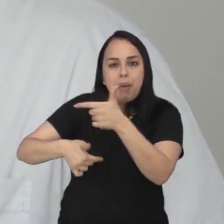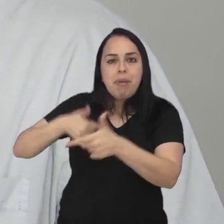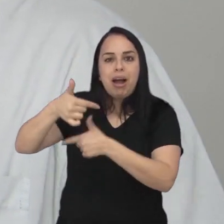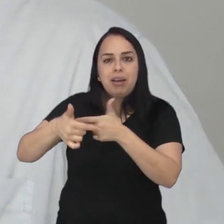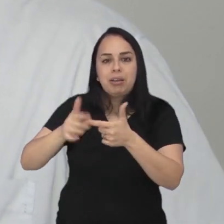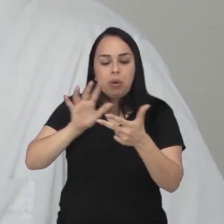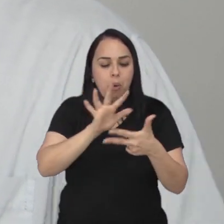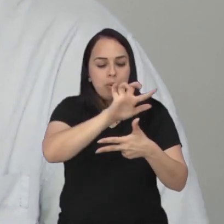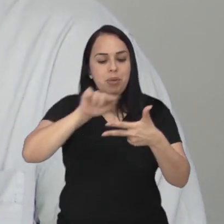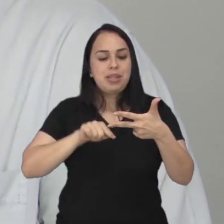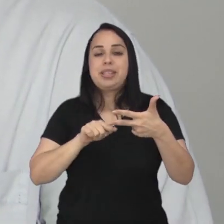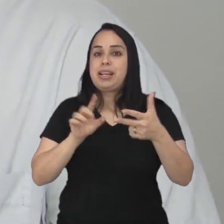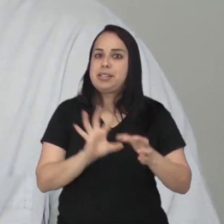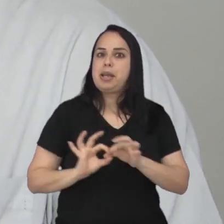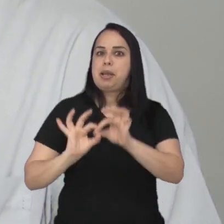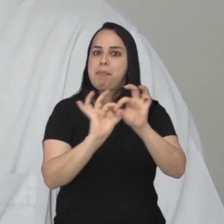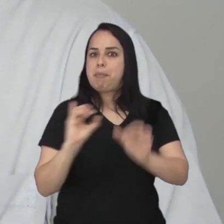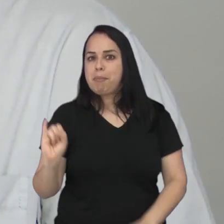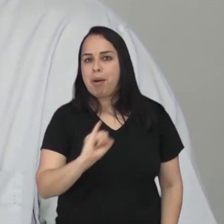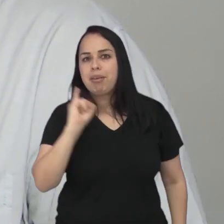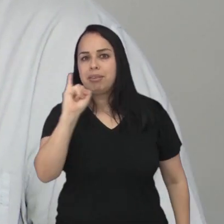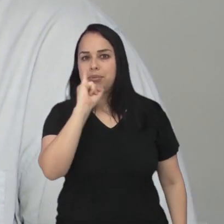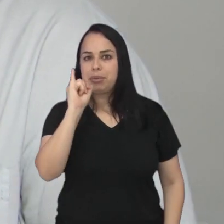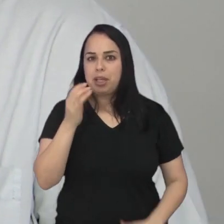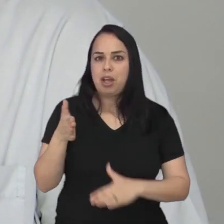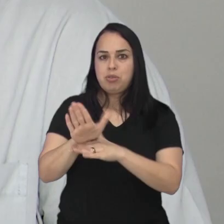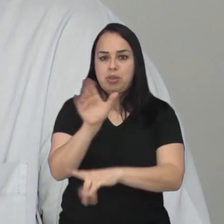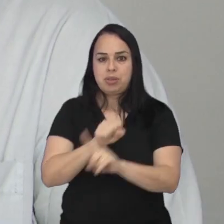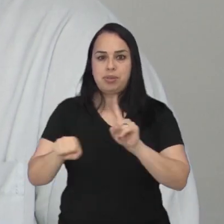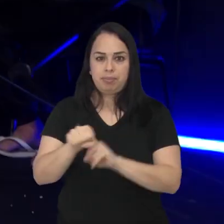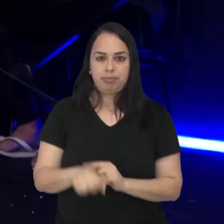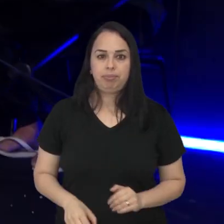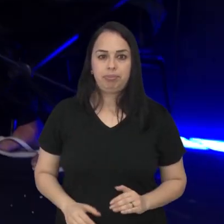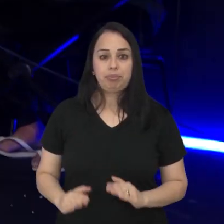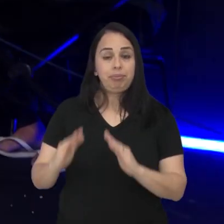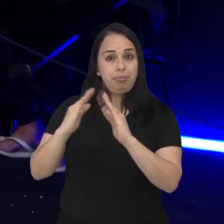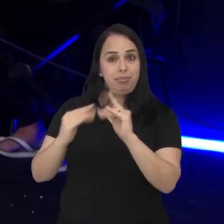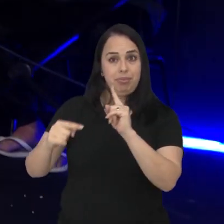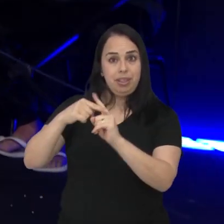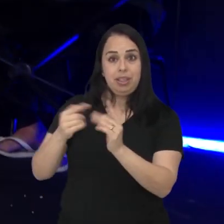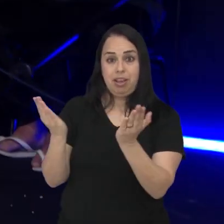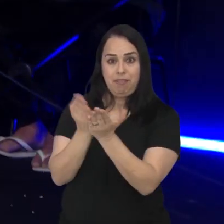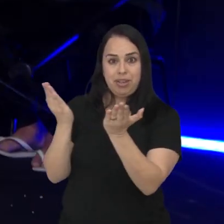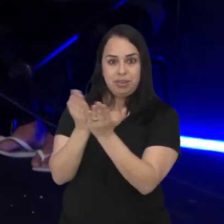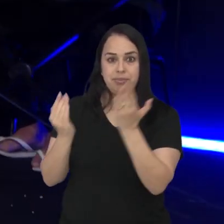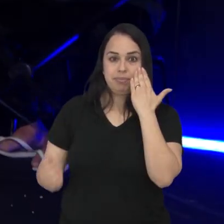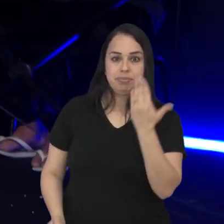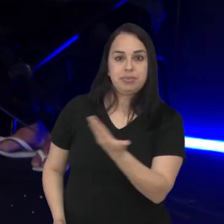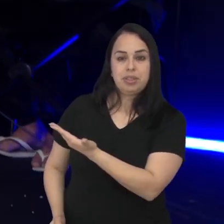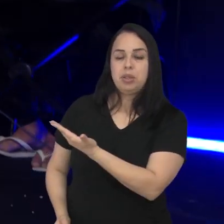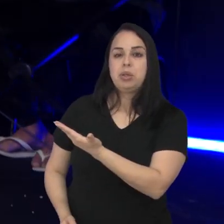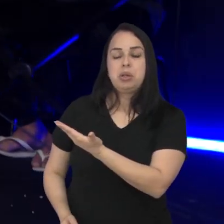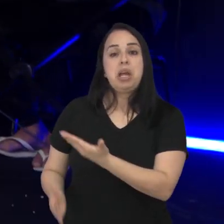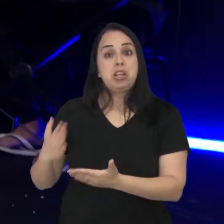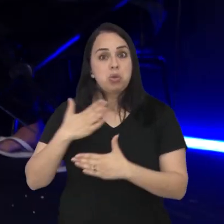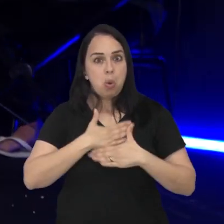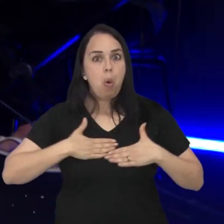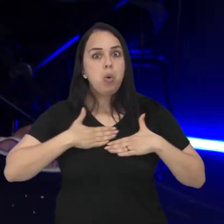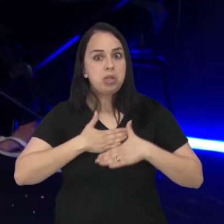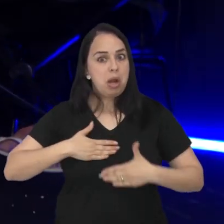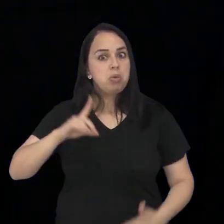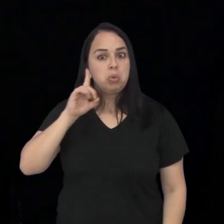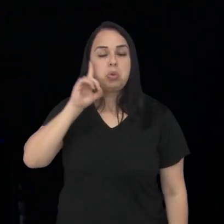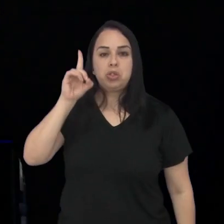todas elas entrelaçadas são muito importantes para a nossa sociedade. Nessa igreja evangélica, a instituição da data foi recebida